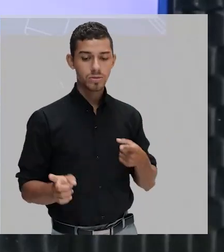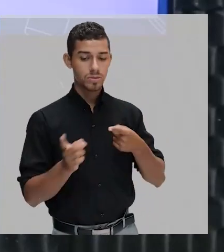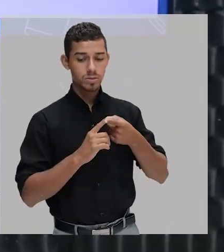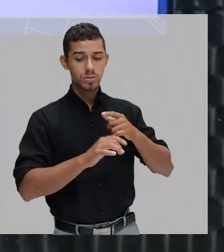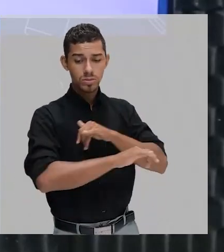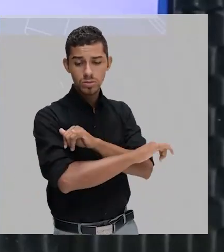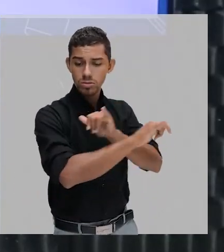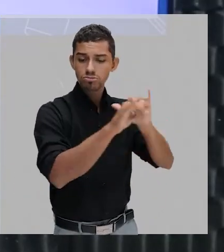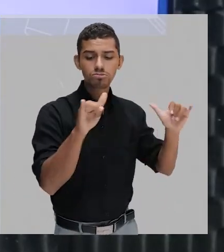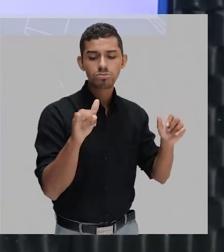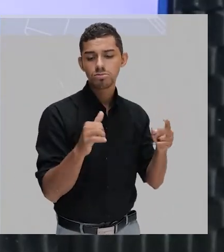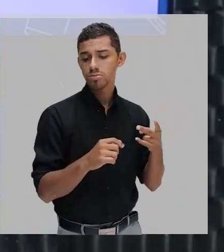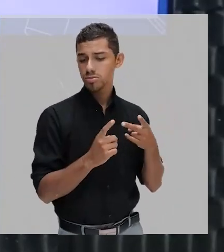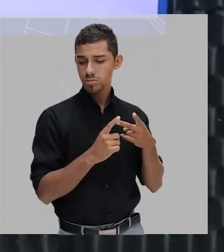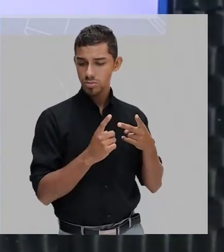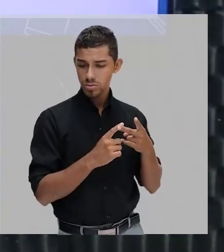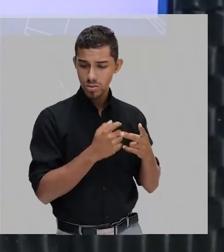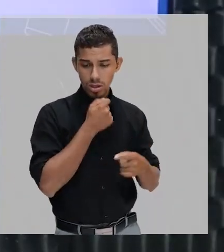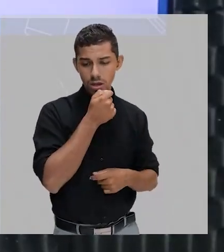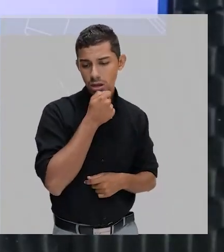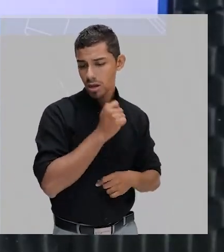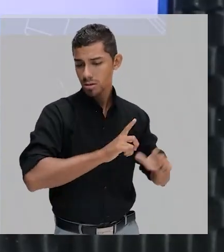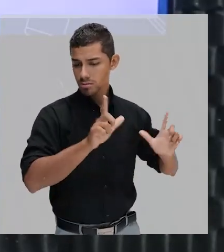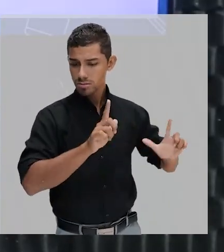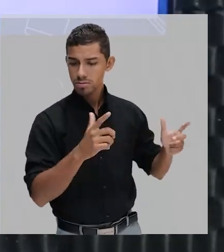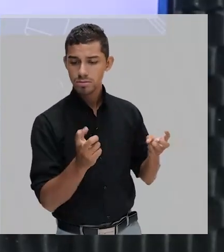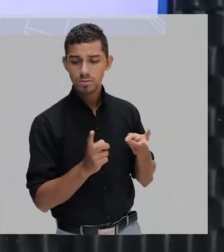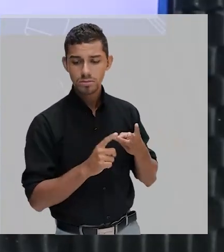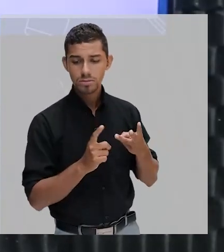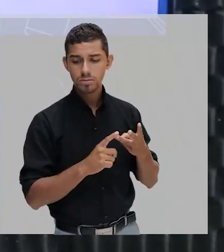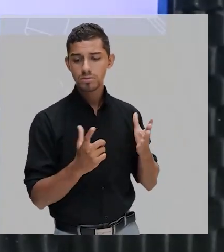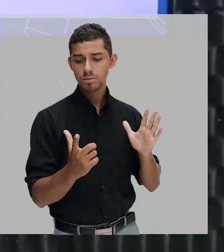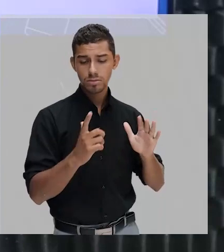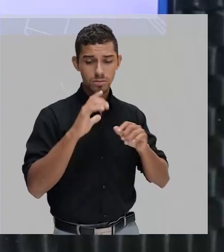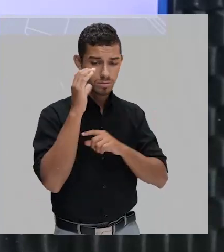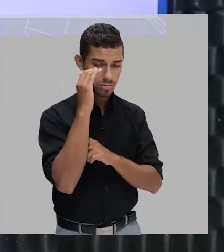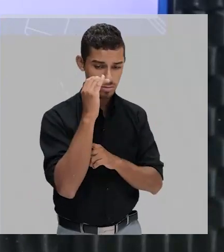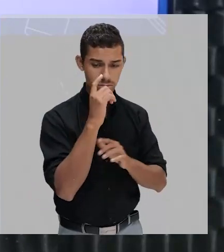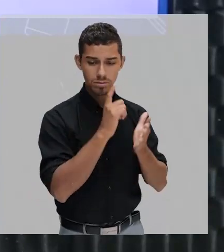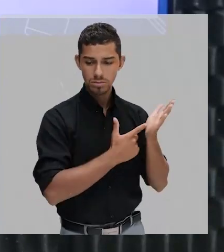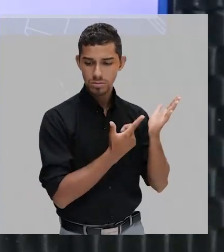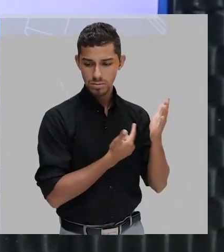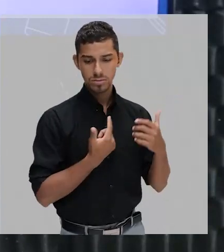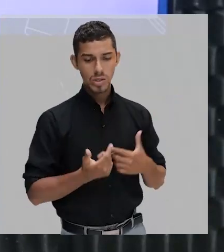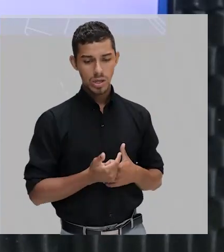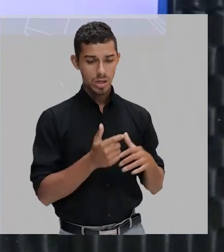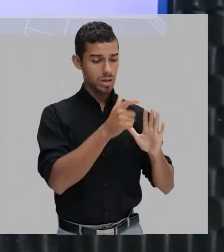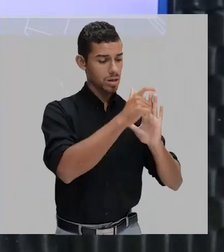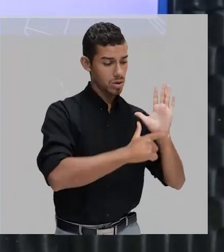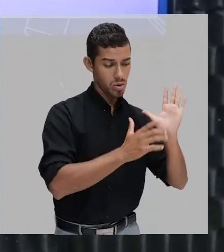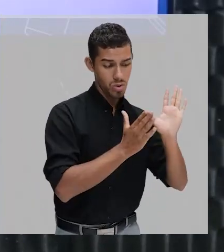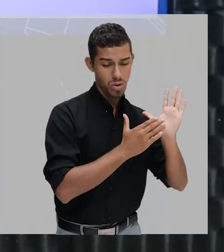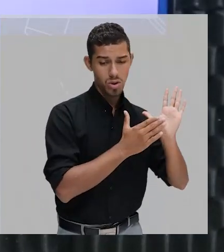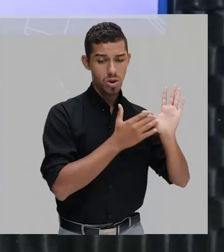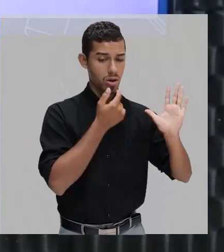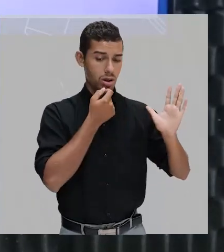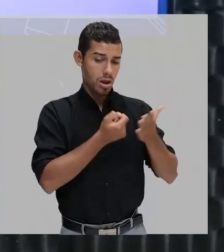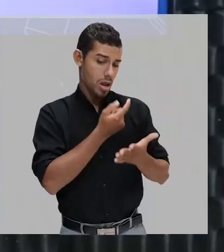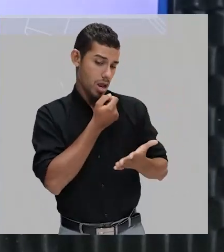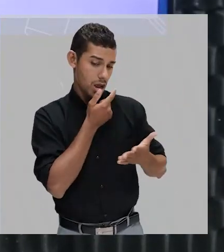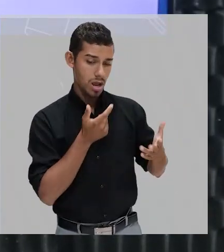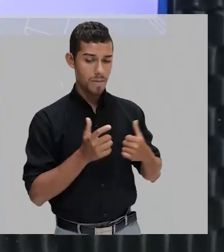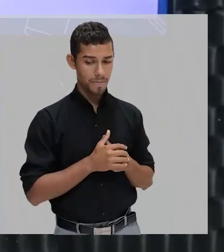quais? As notícias, reportagem, artigo científico, a bula de um remédio, um manual de